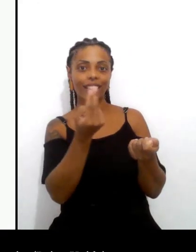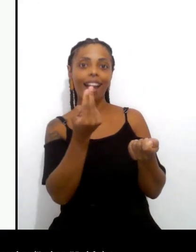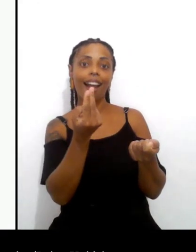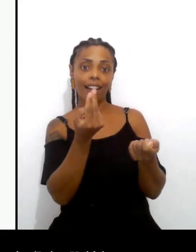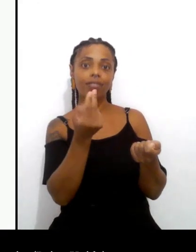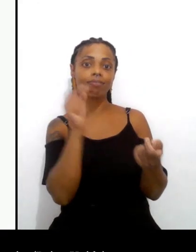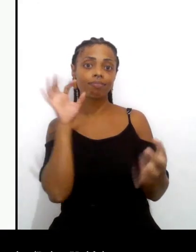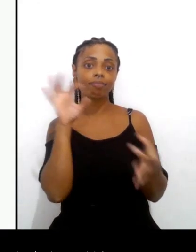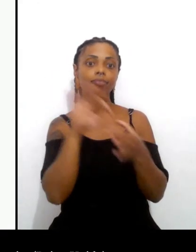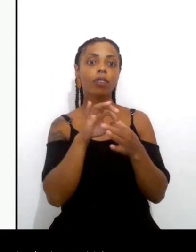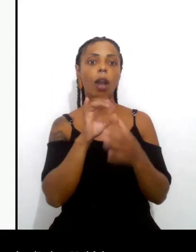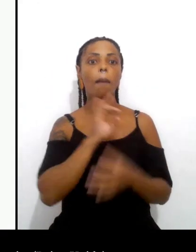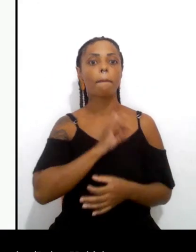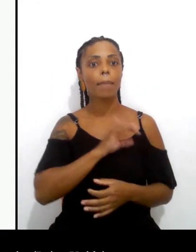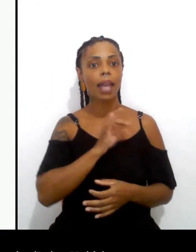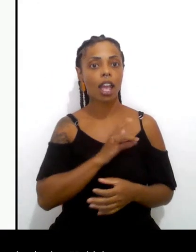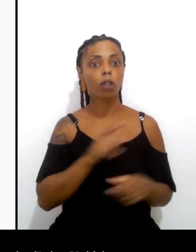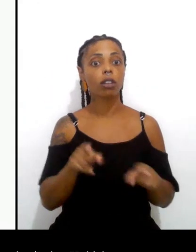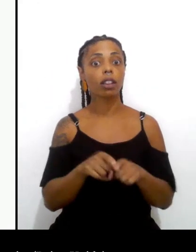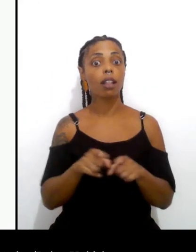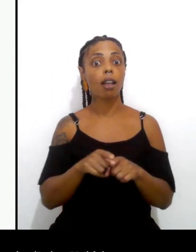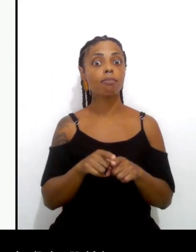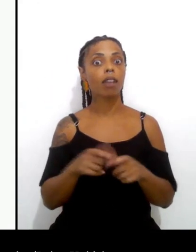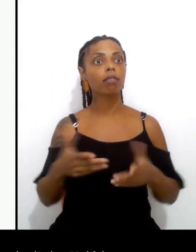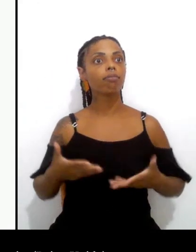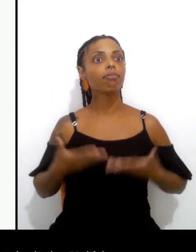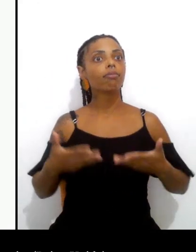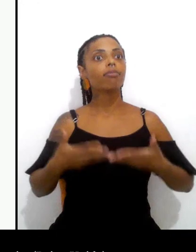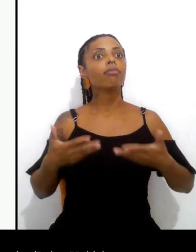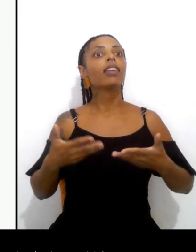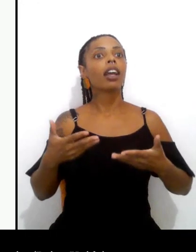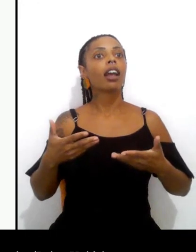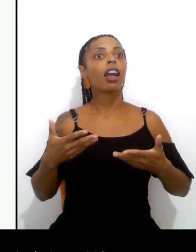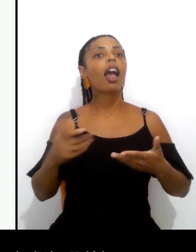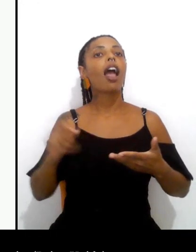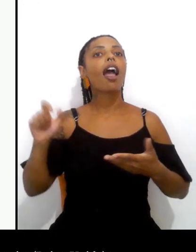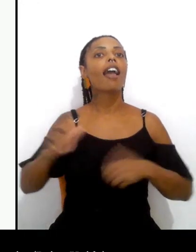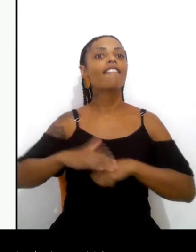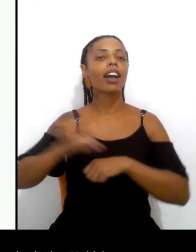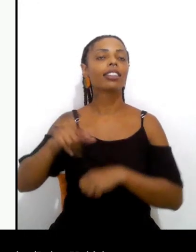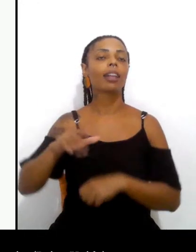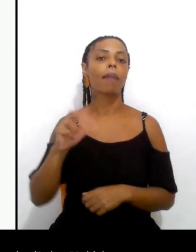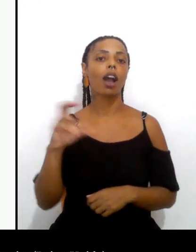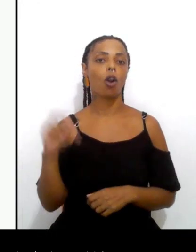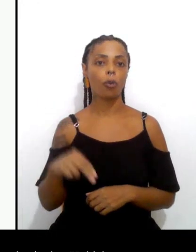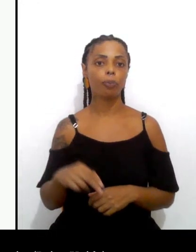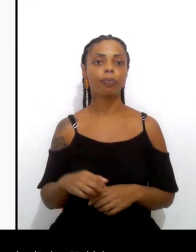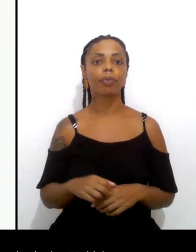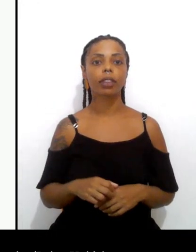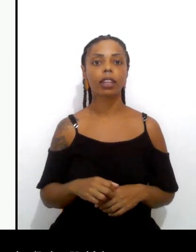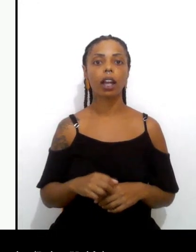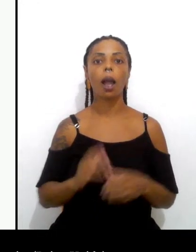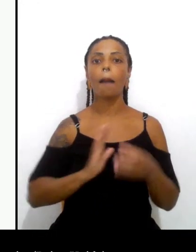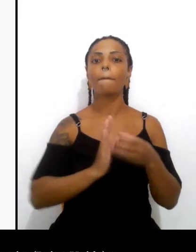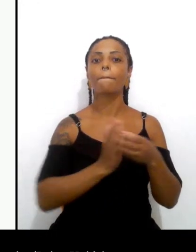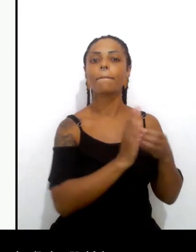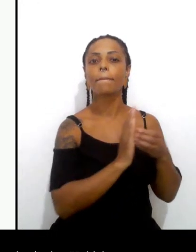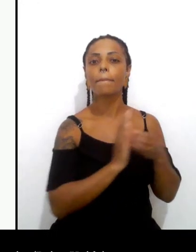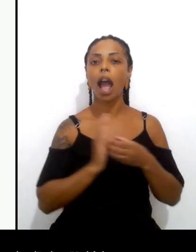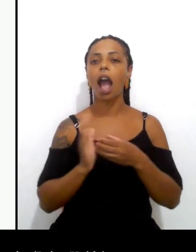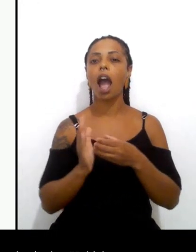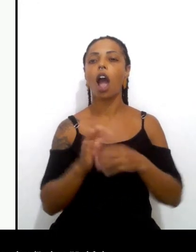da excitação que Friends bacon consegue gerar os bairros da Carne Londres Então